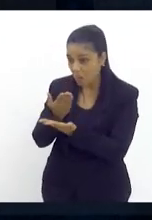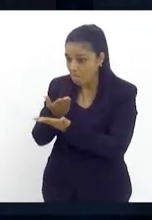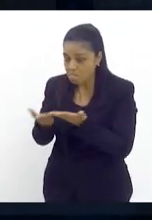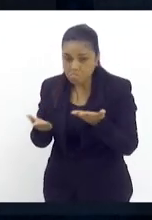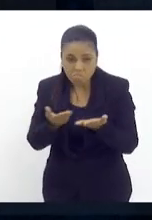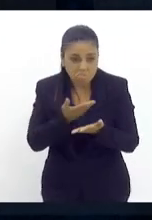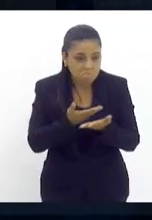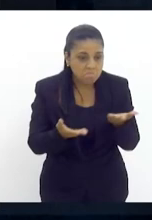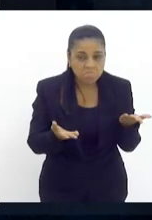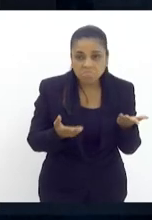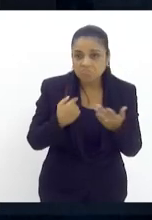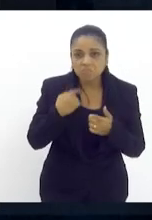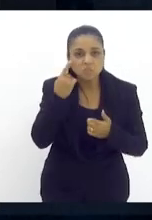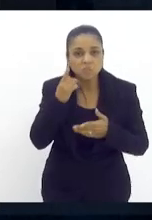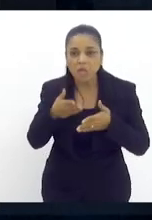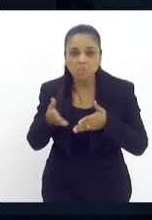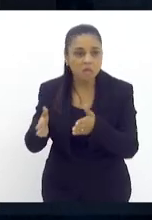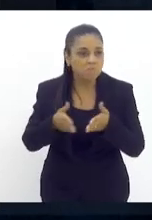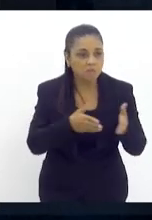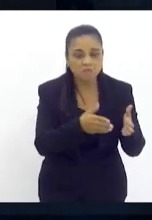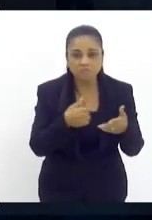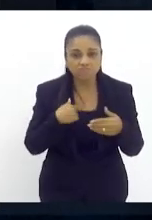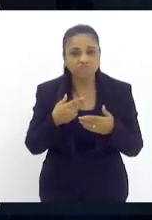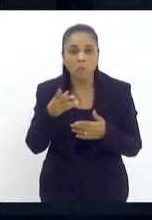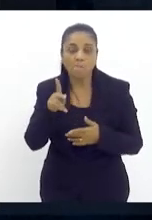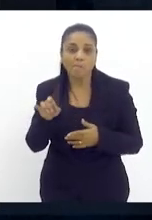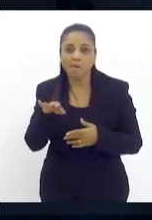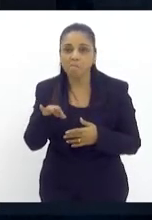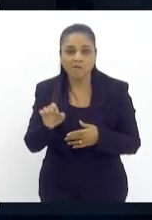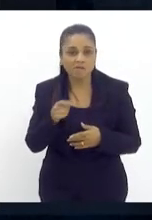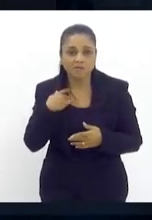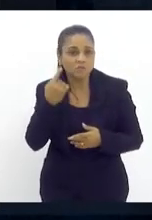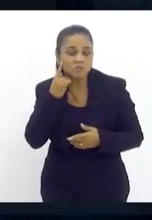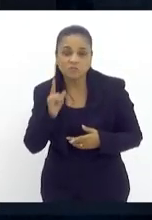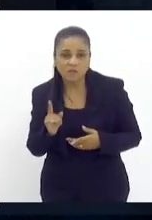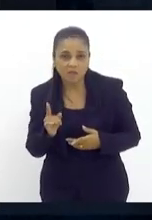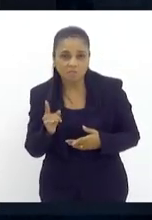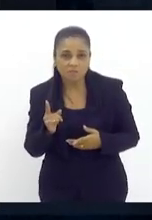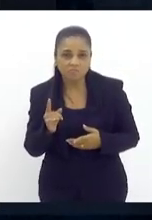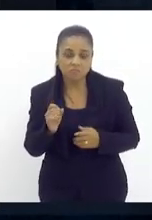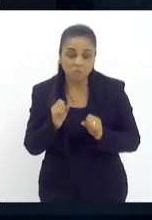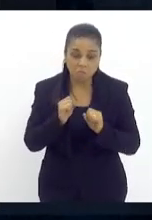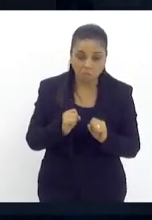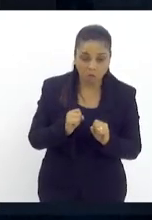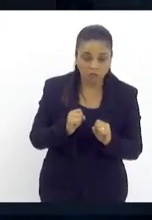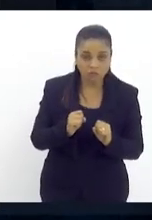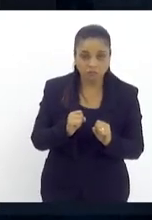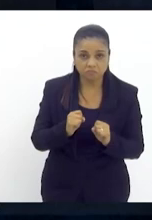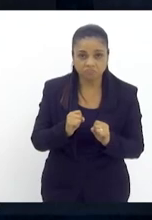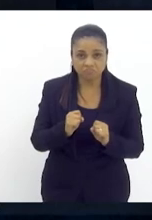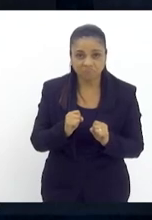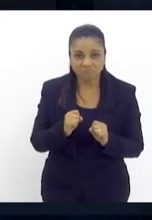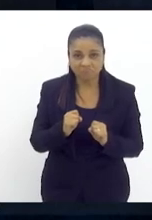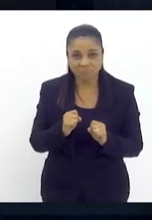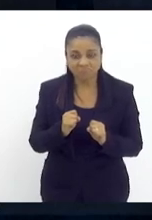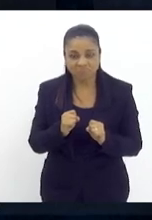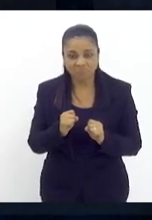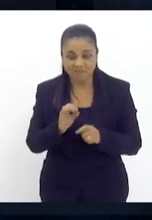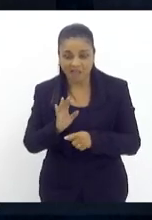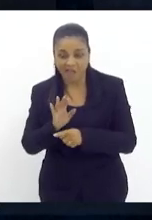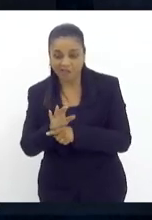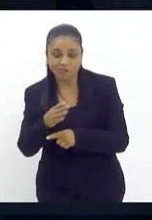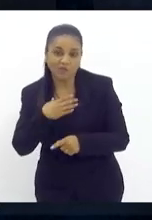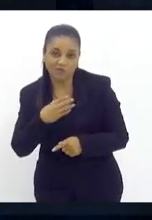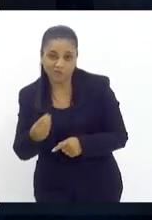nesse sentido. Os pais não sabem o que eles podem fazer. Os pais não sabem